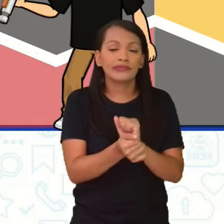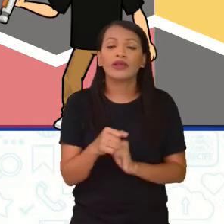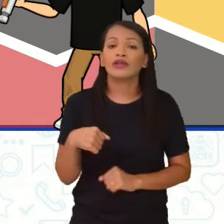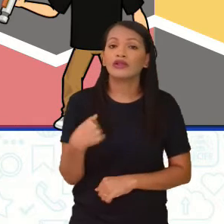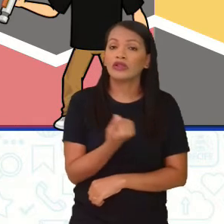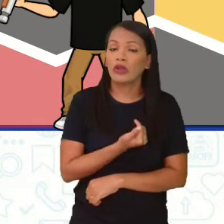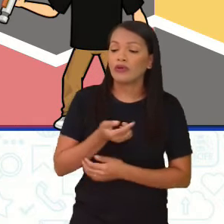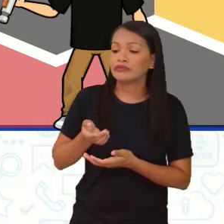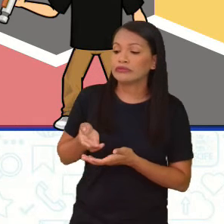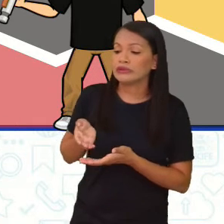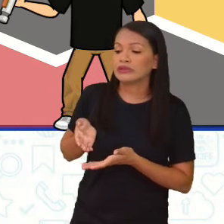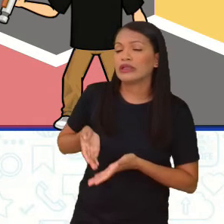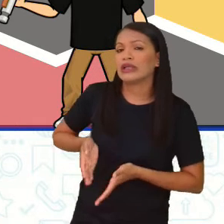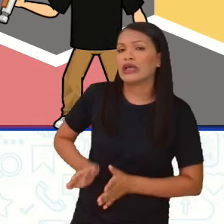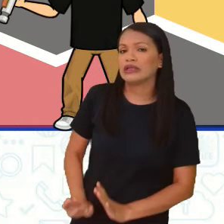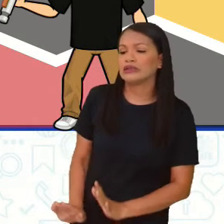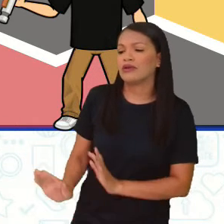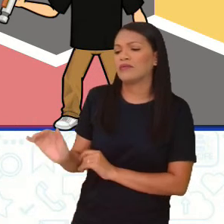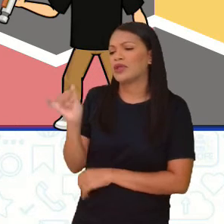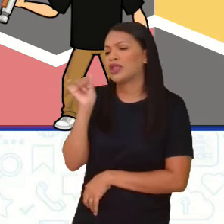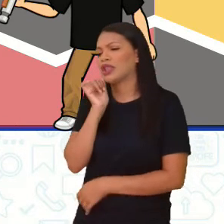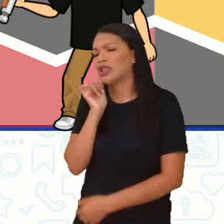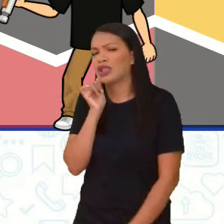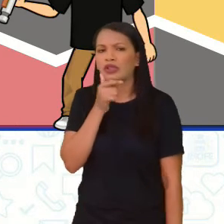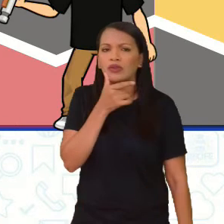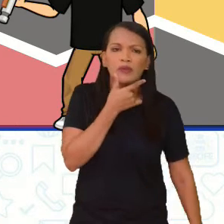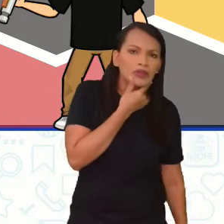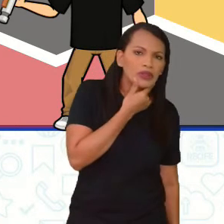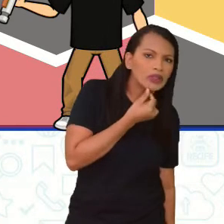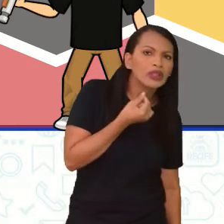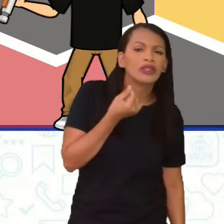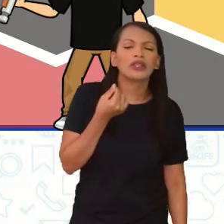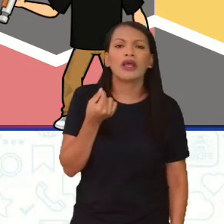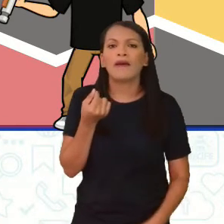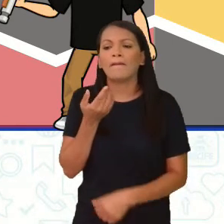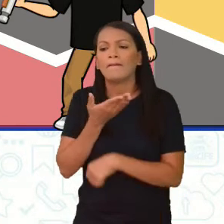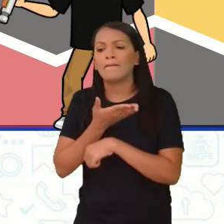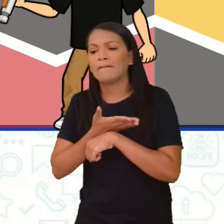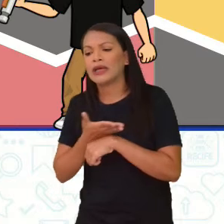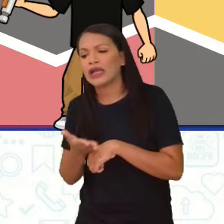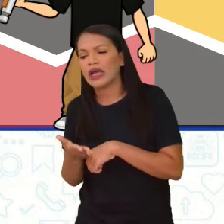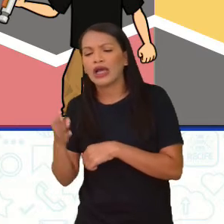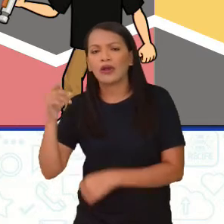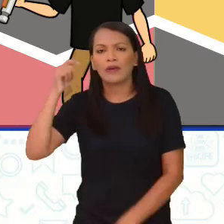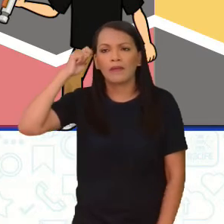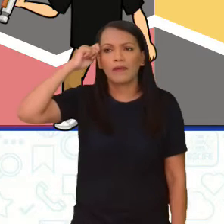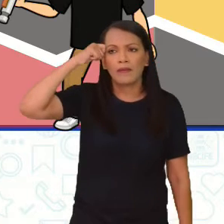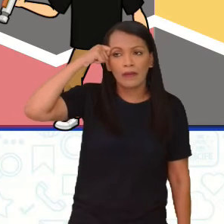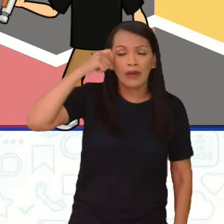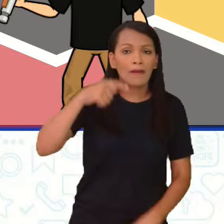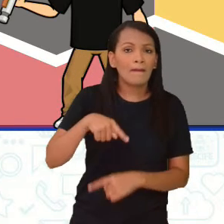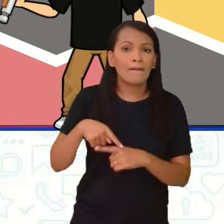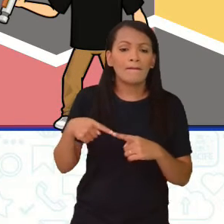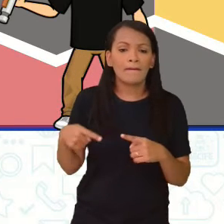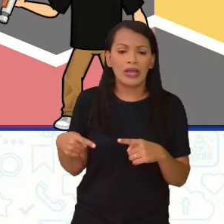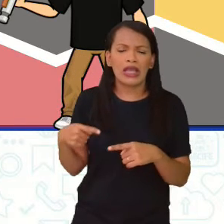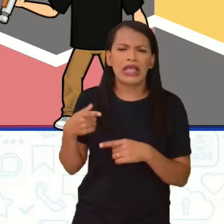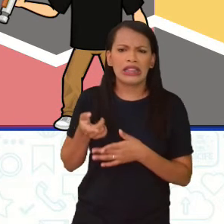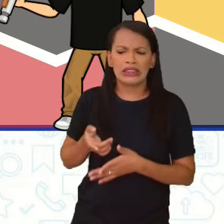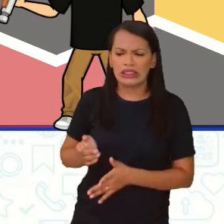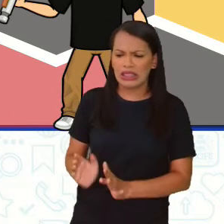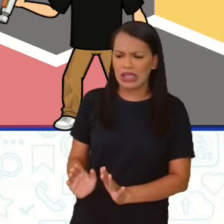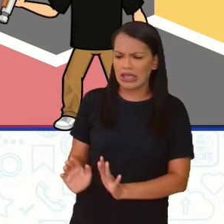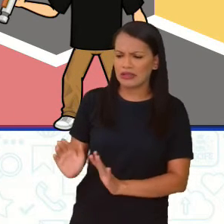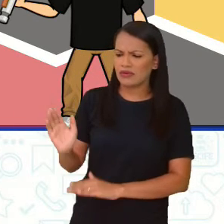menina, a gente nasce branco, indígena, preto, mas a gente não nasce, né, já com o status de